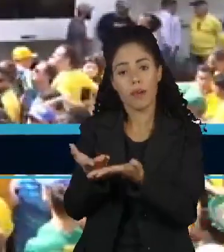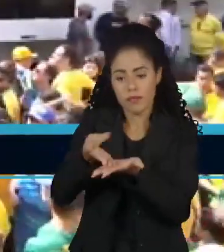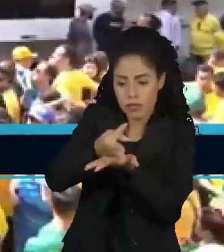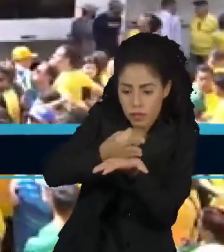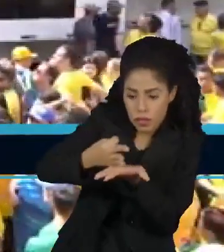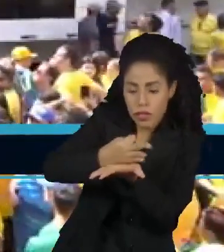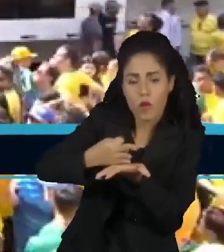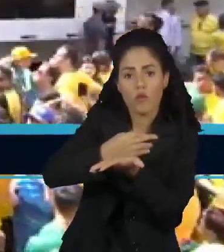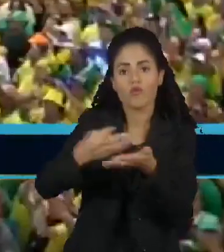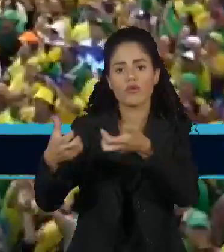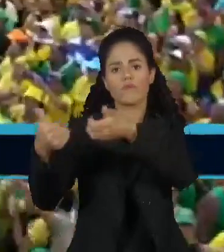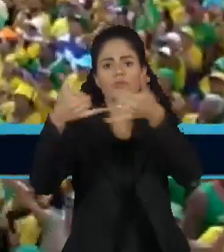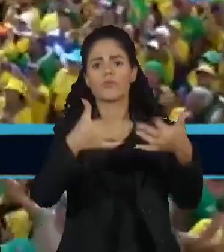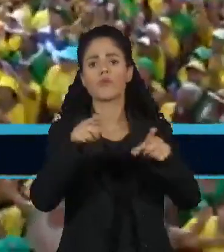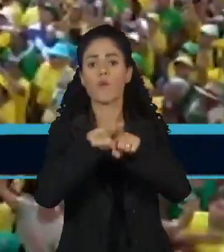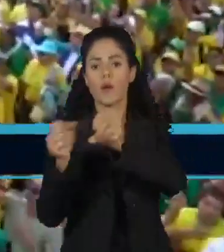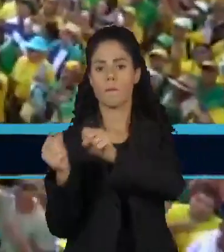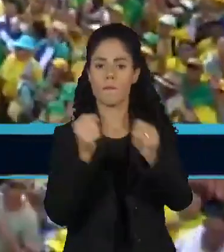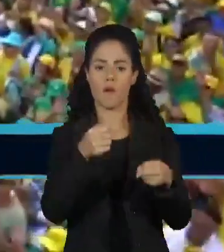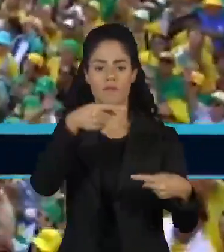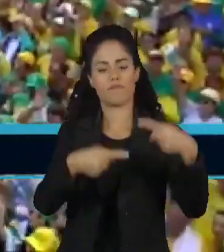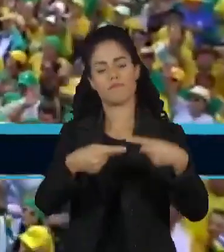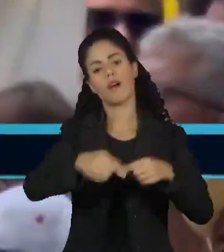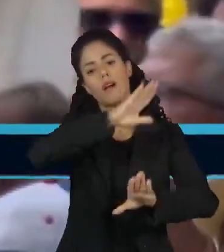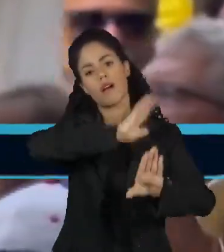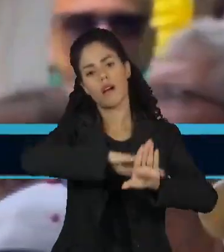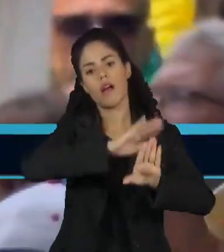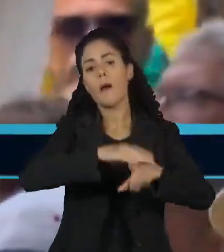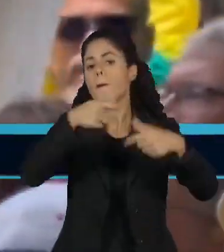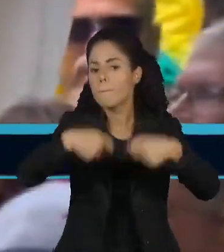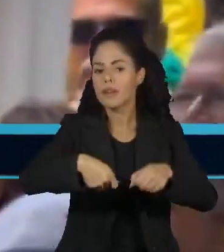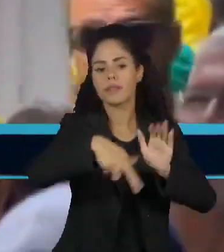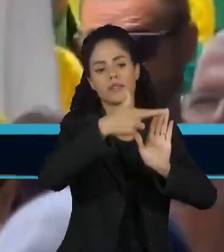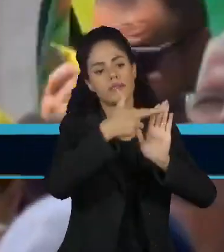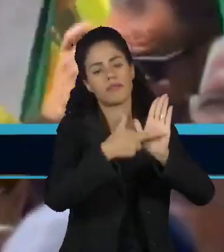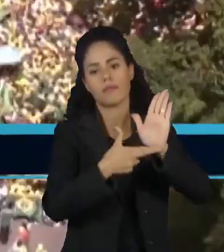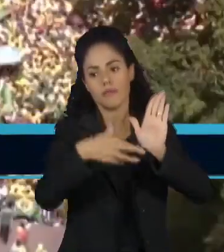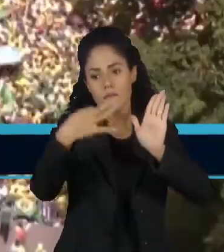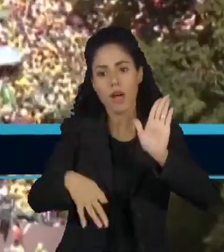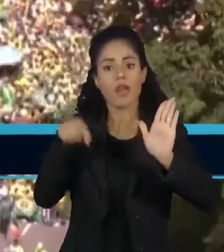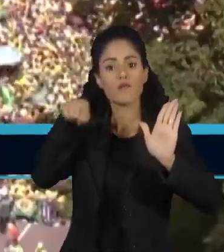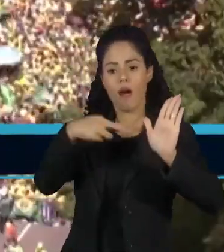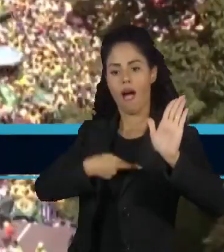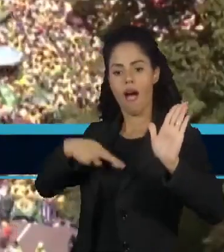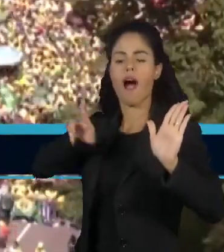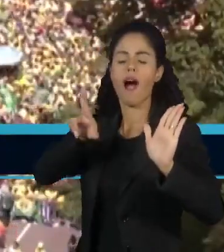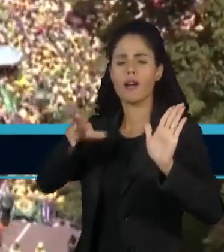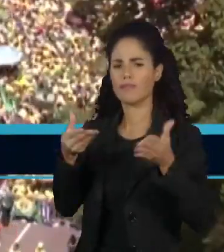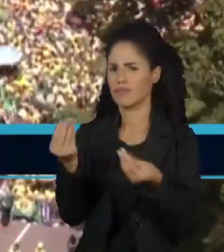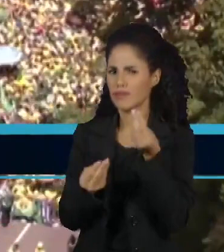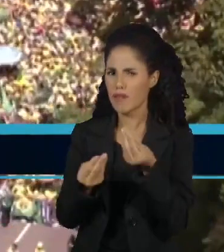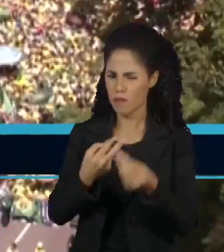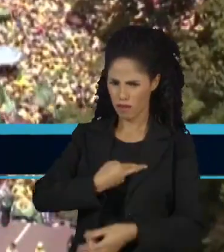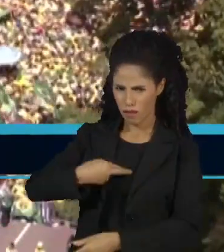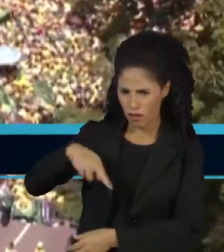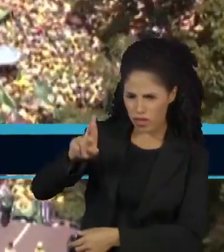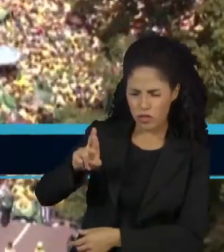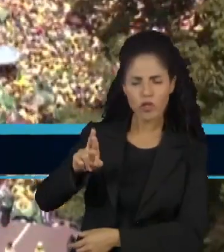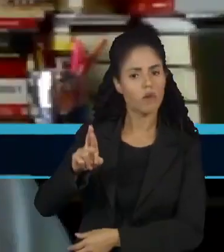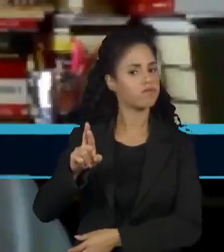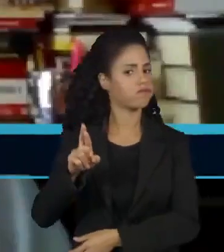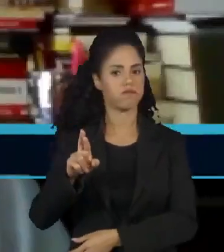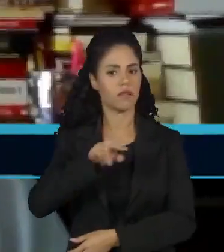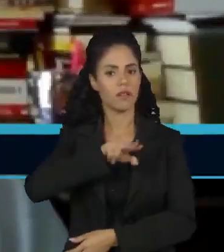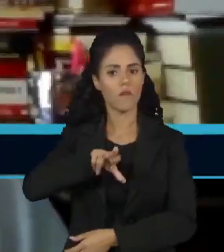do domínio defende que o poder político deve ser dominado pelos ungidos pelo Senhor, teoria que liga esses religiosos ao Estado de